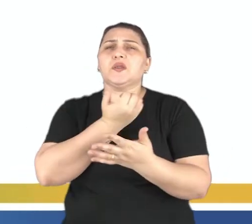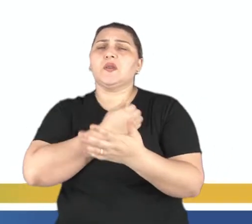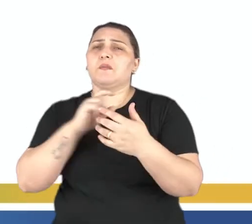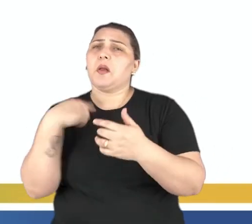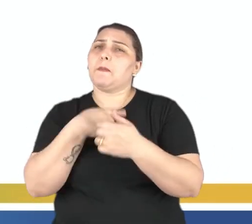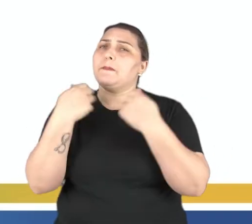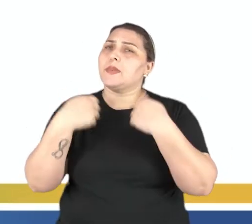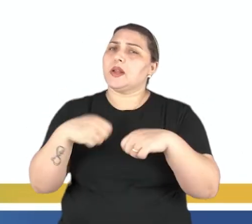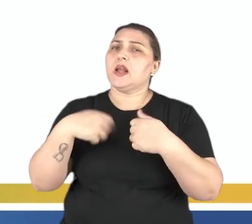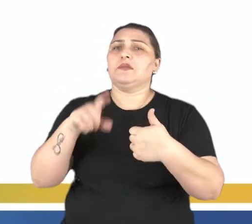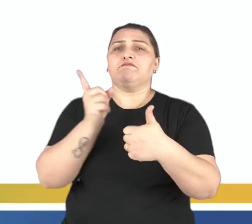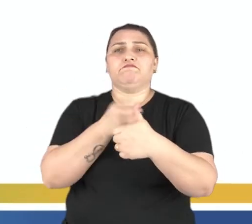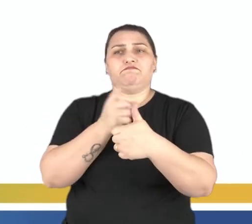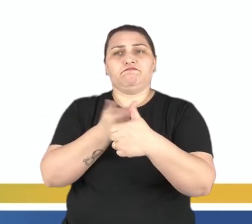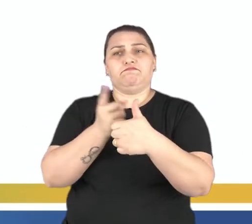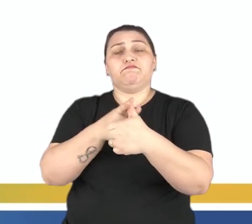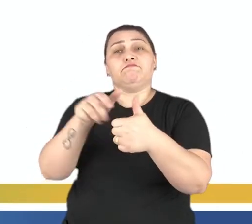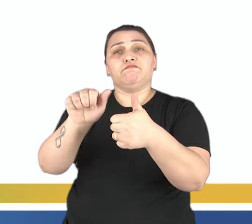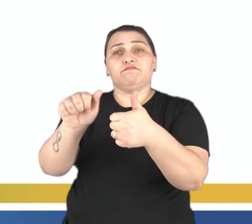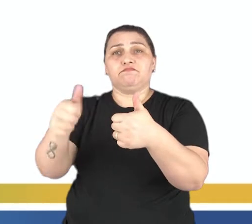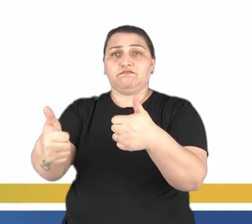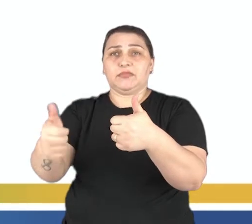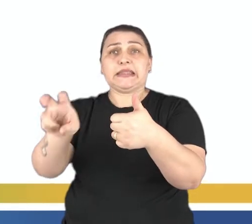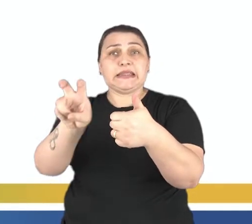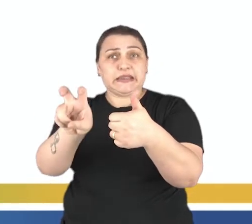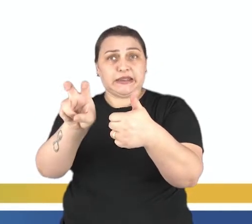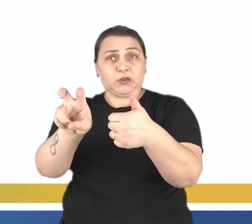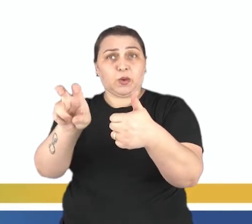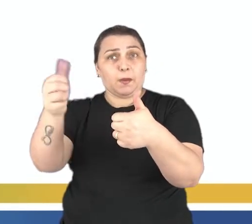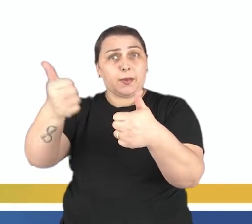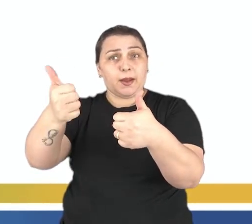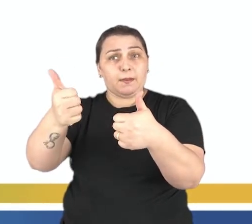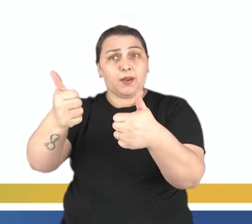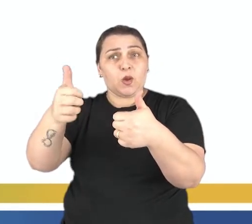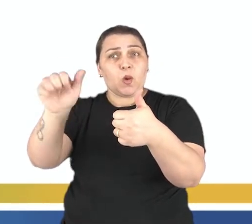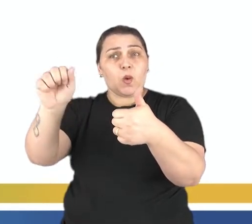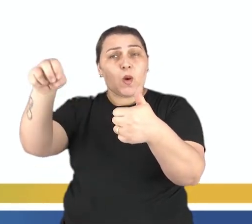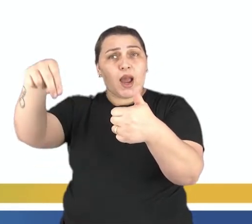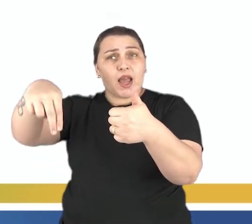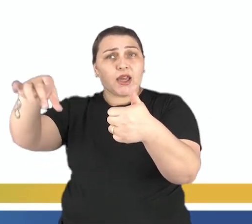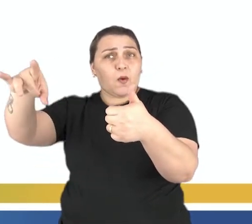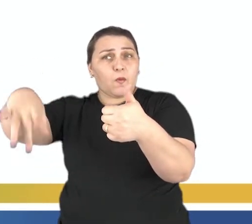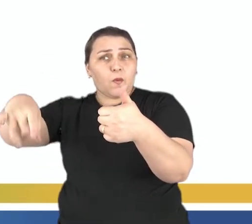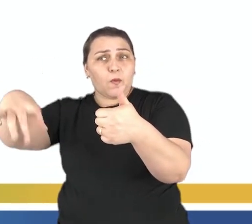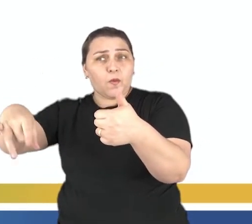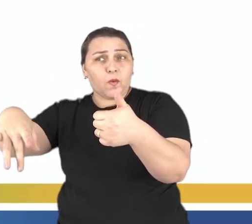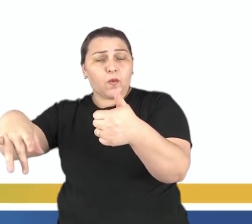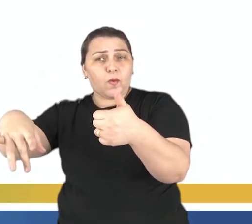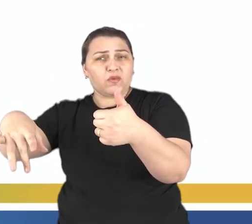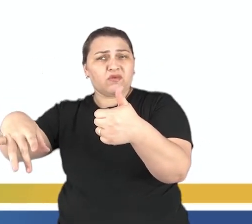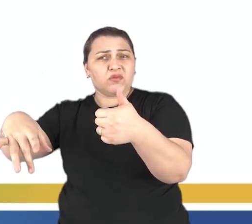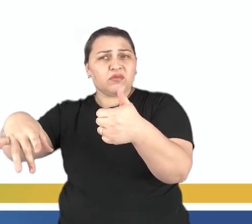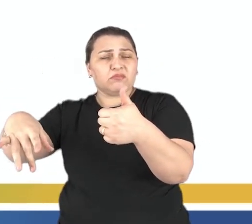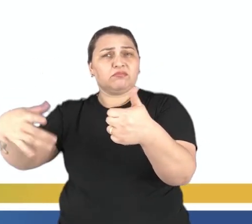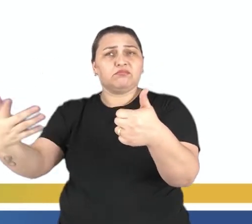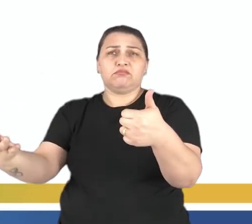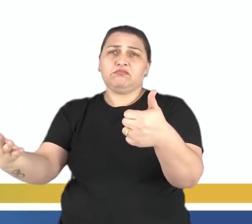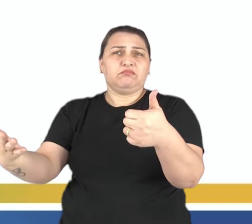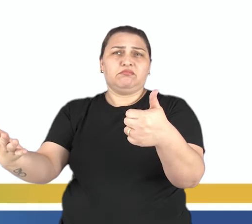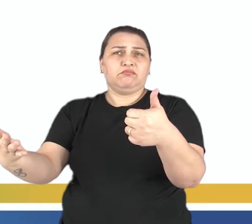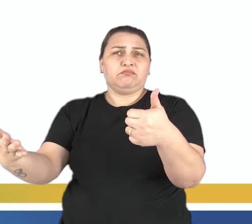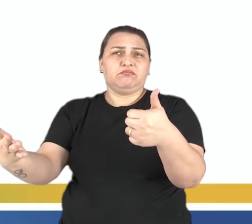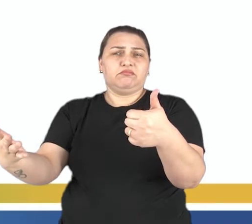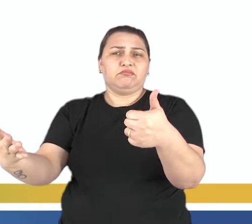precisar? Primeiro termo, no caso, 5, né? O AN, o 50º